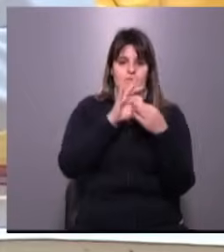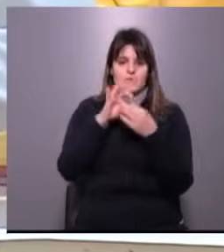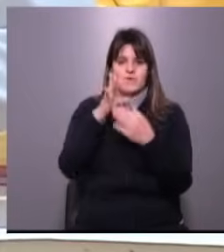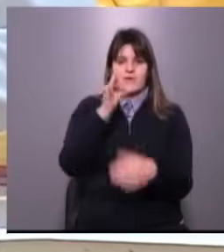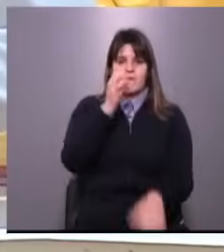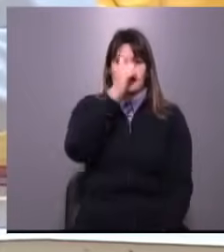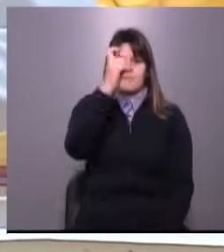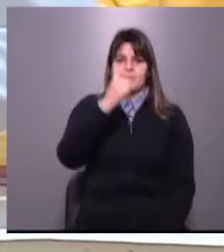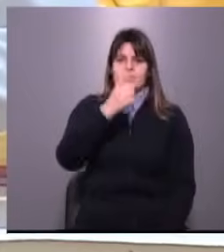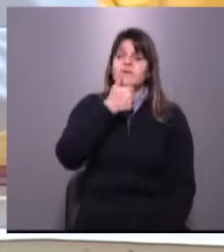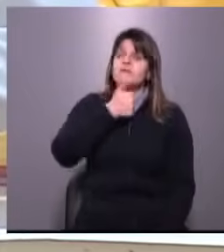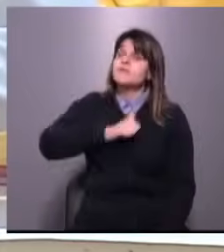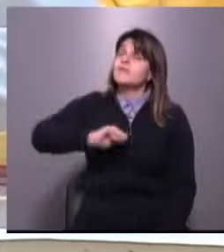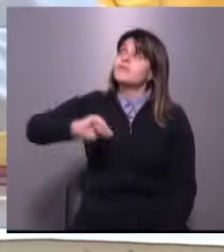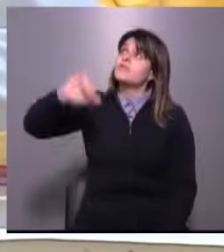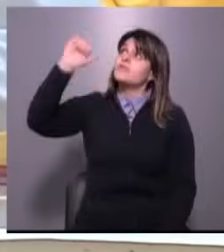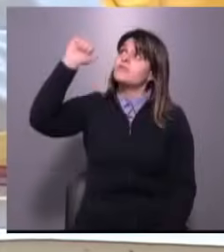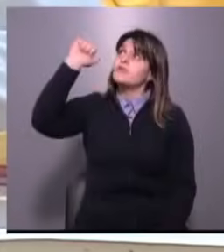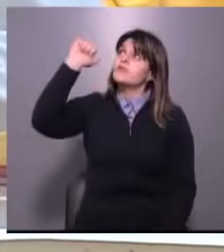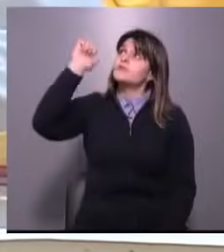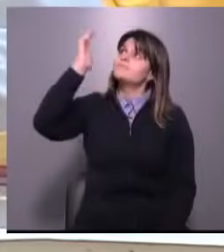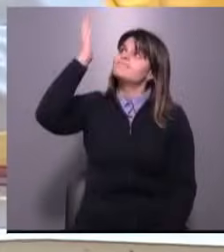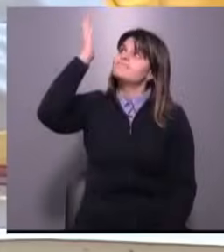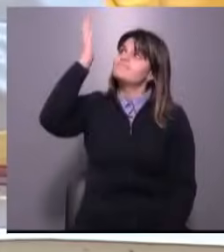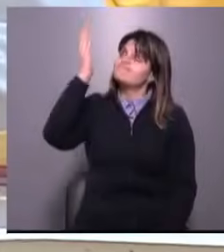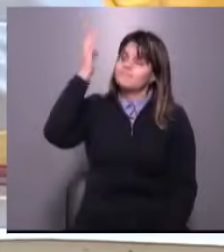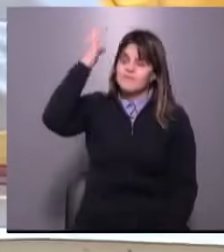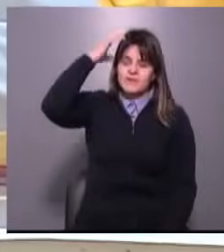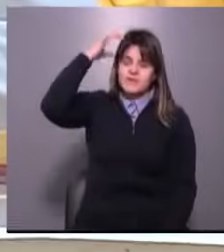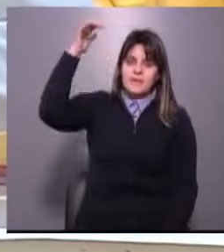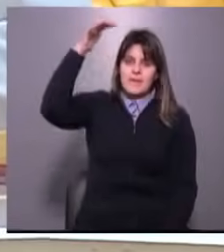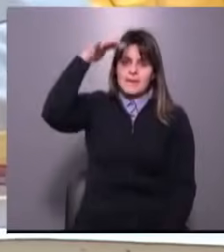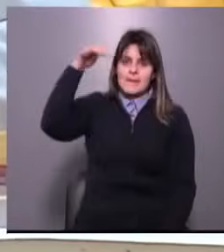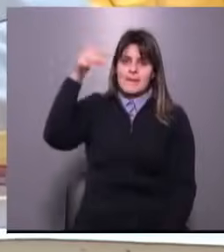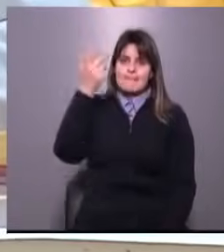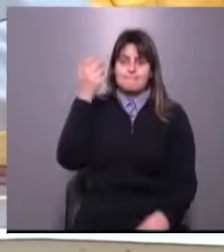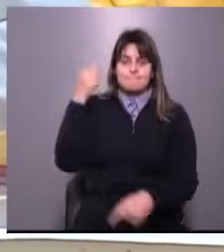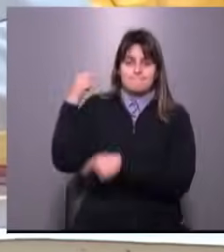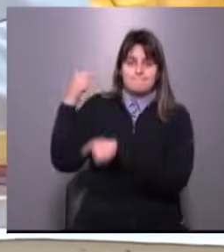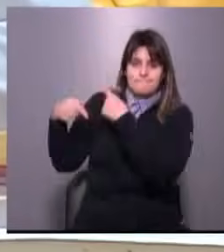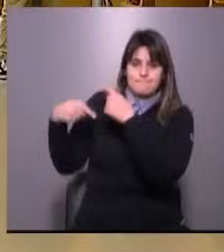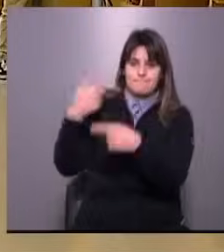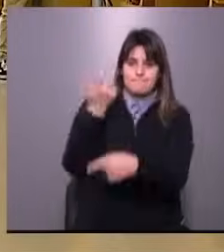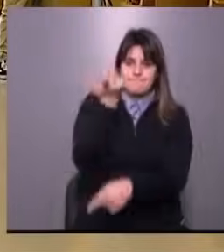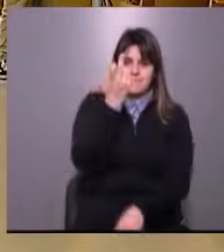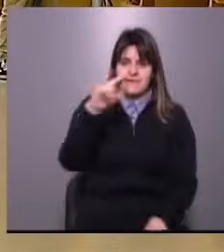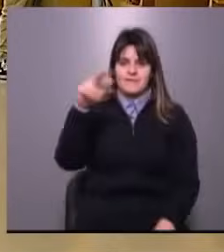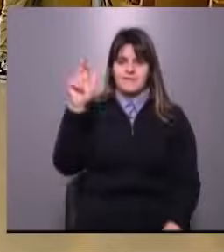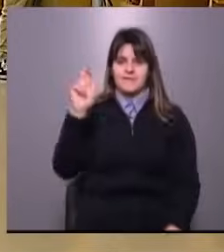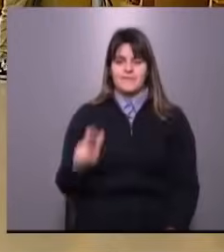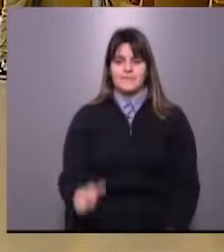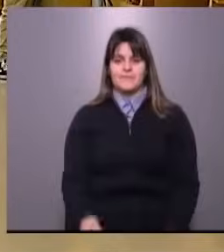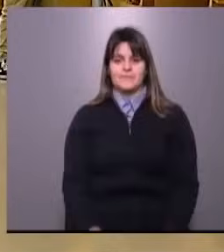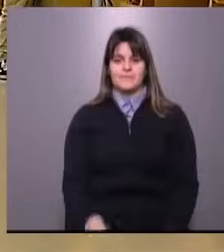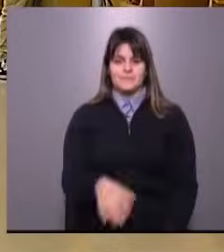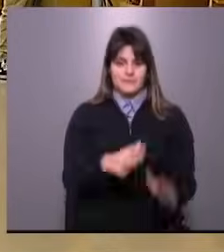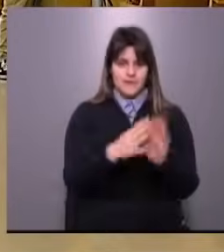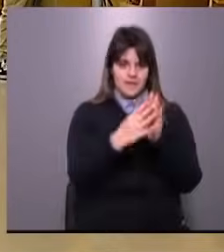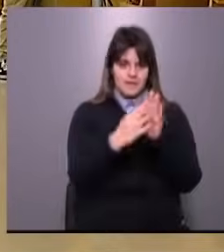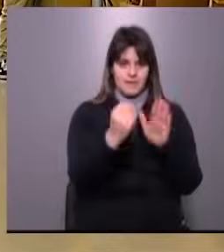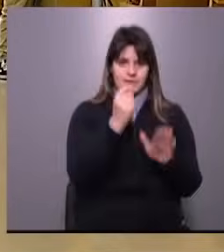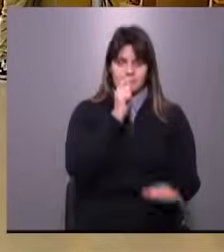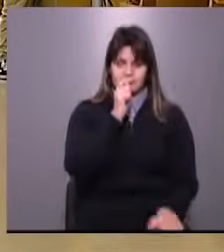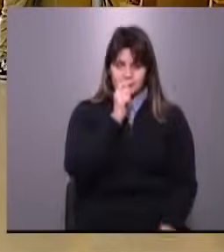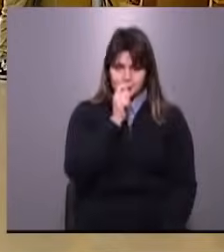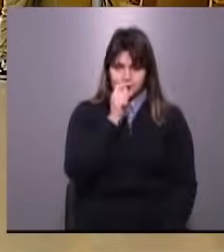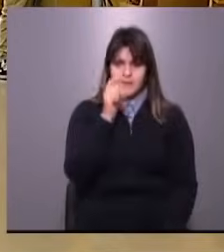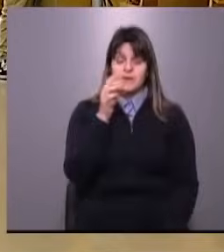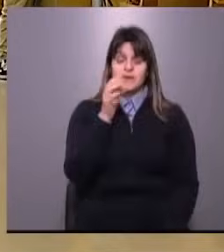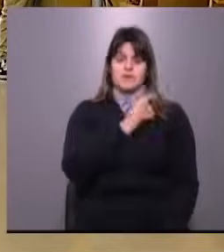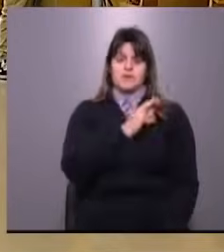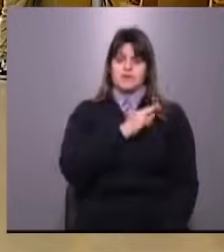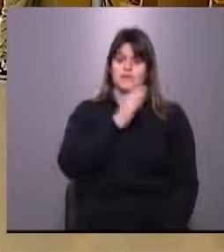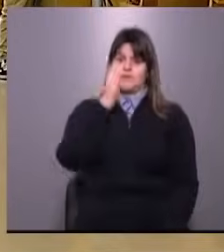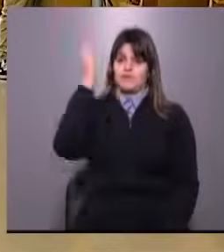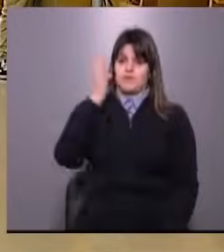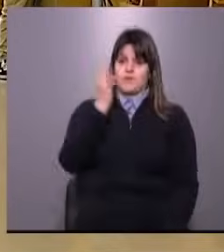dai-lhes a união e a paz, segundo a vossa vontade, vós que viveis e reinais pelos séculos dos